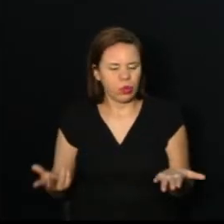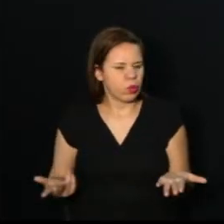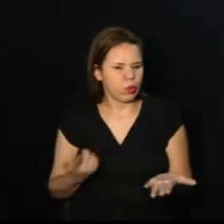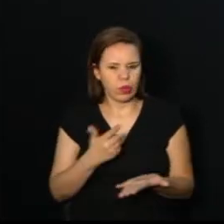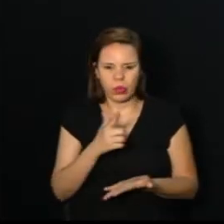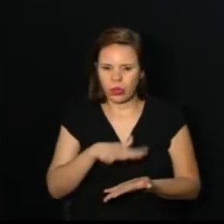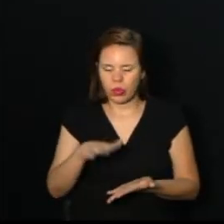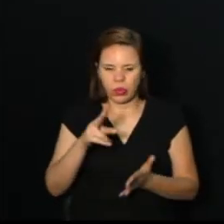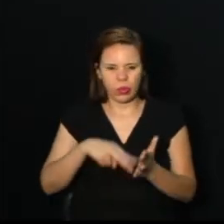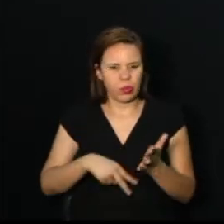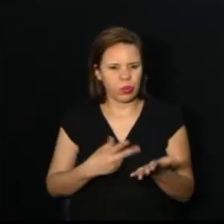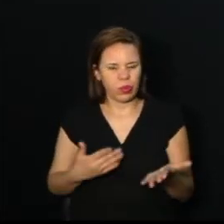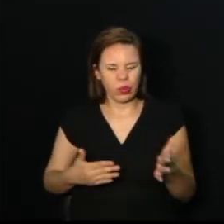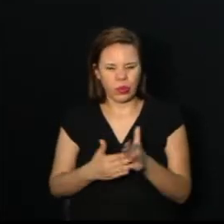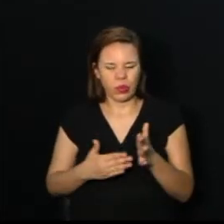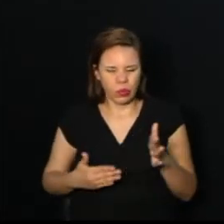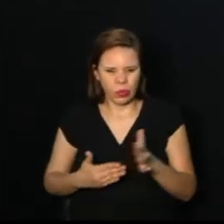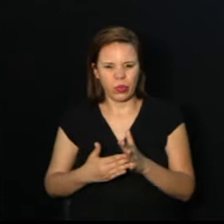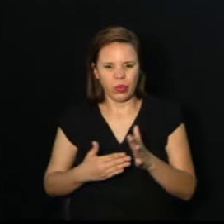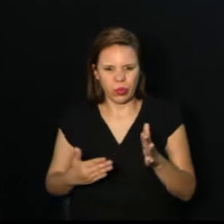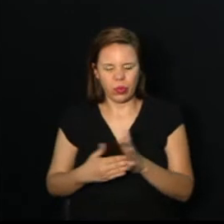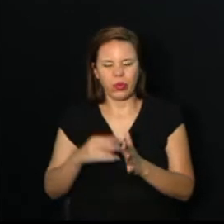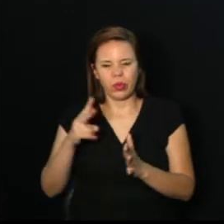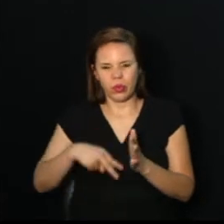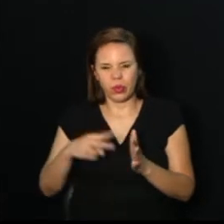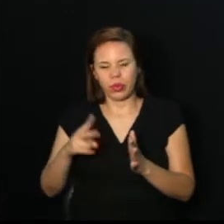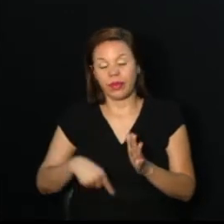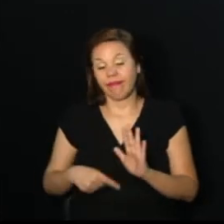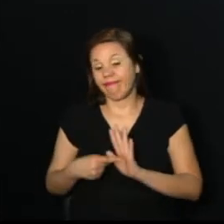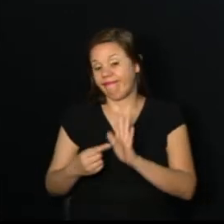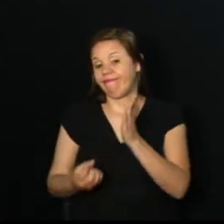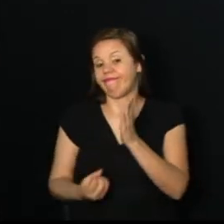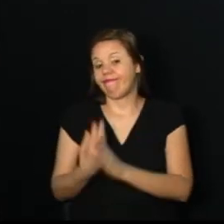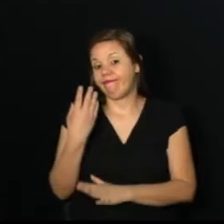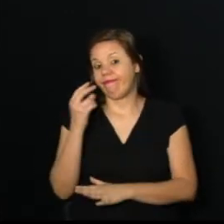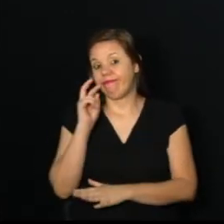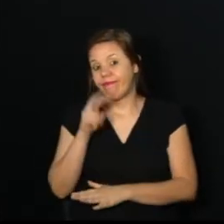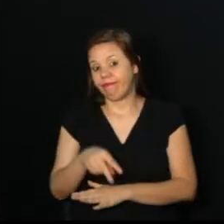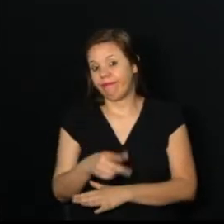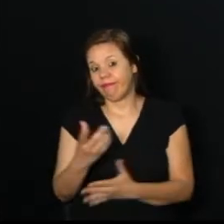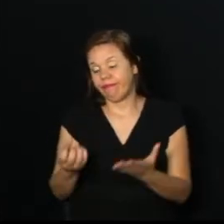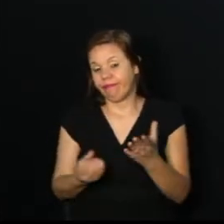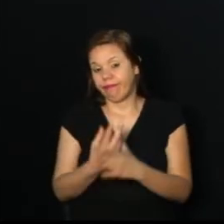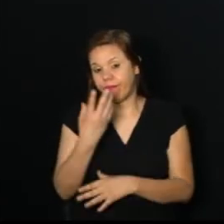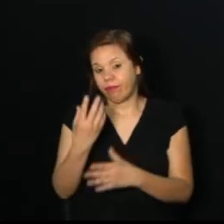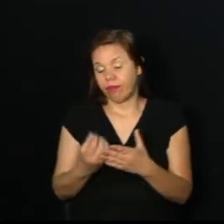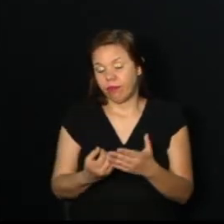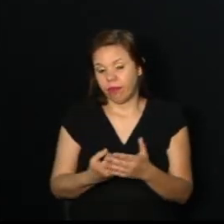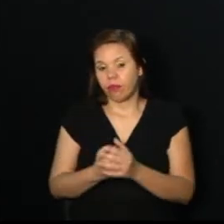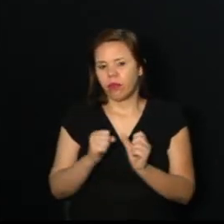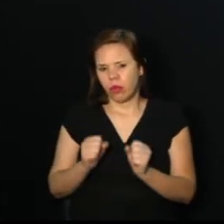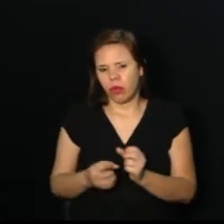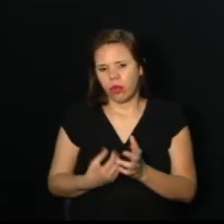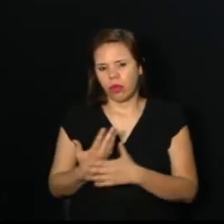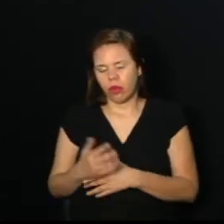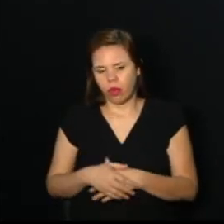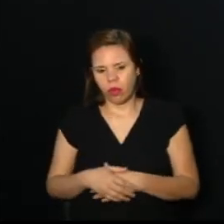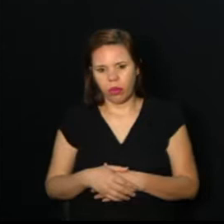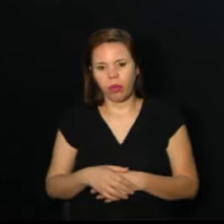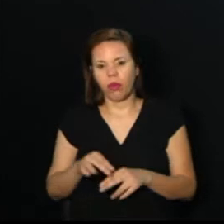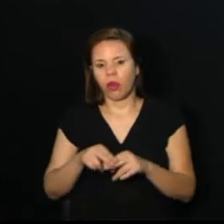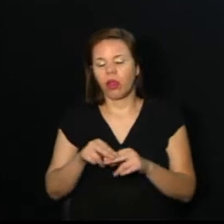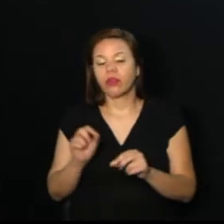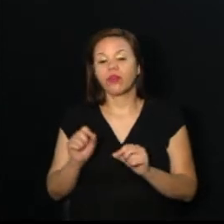área de leitura. Essa manifestação pode ocorrer, como eu já falei, por uma